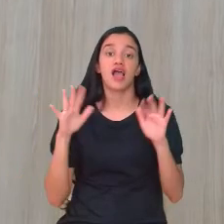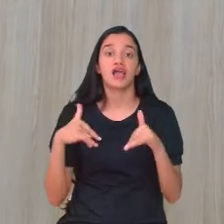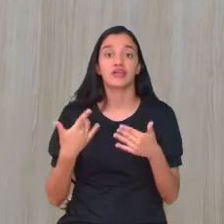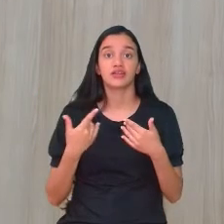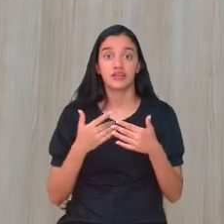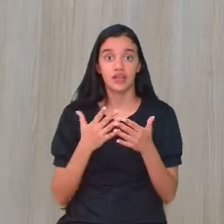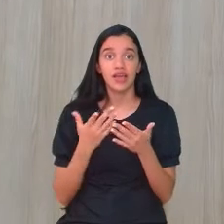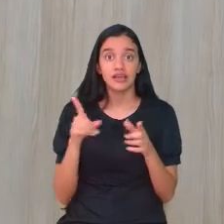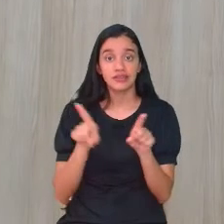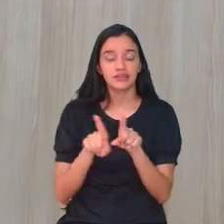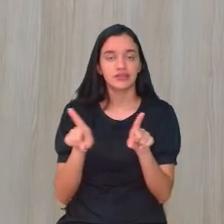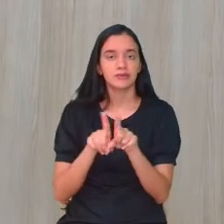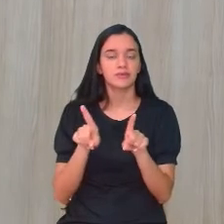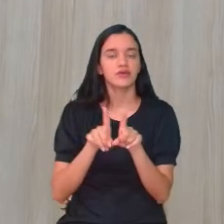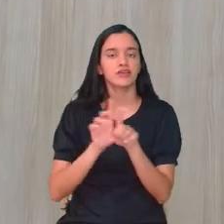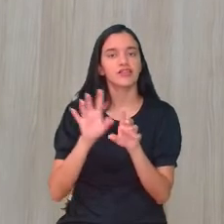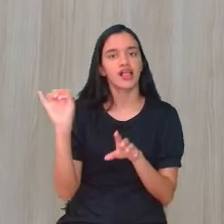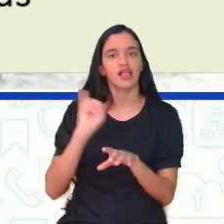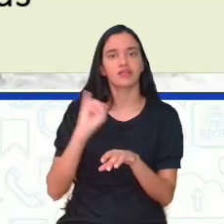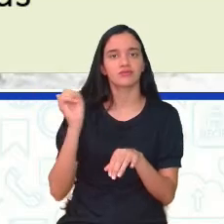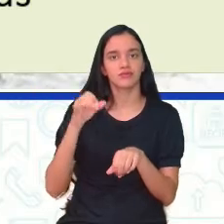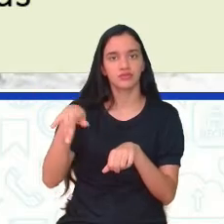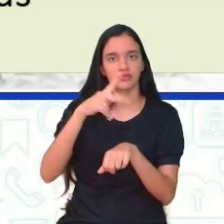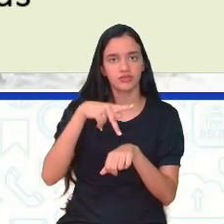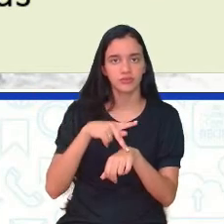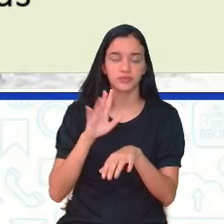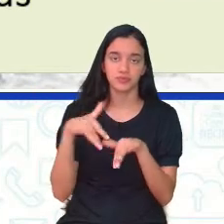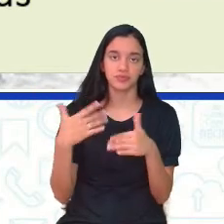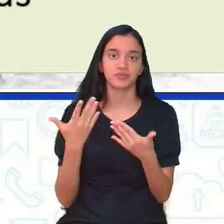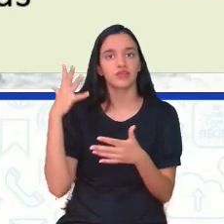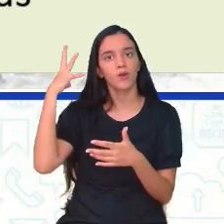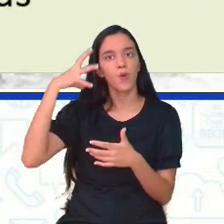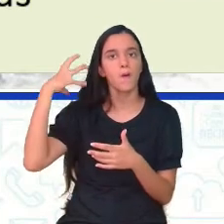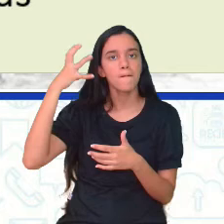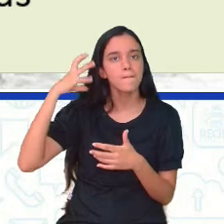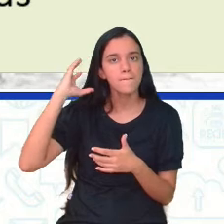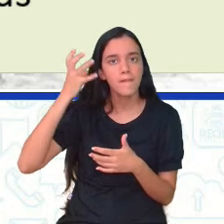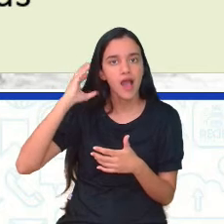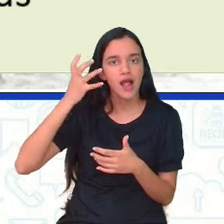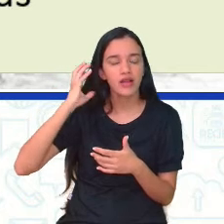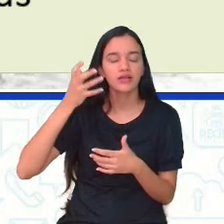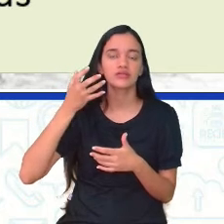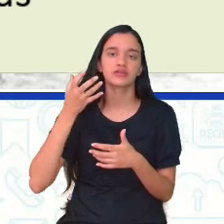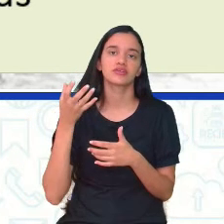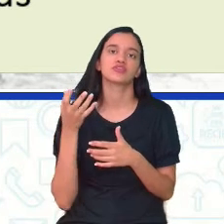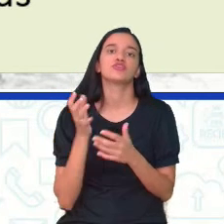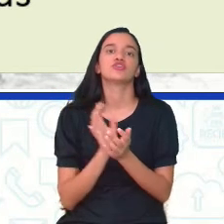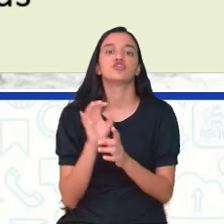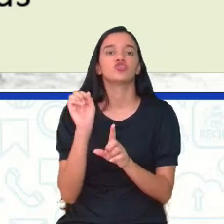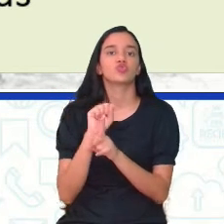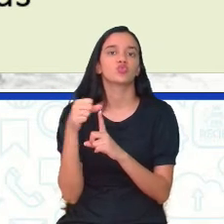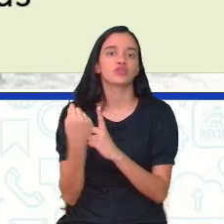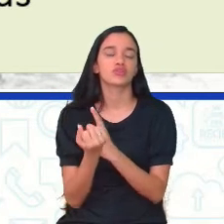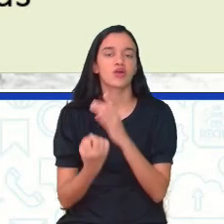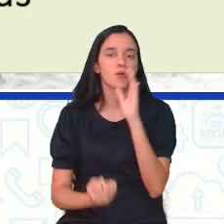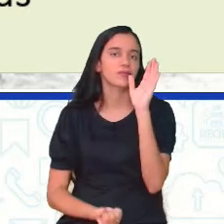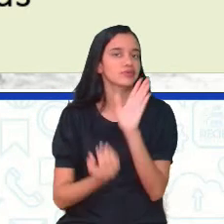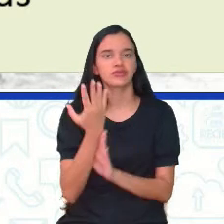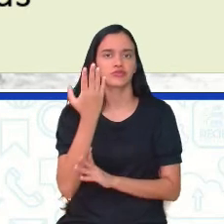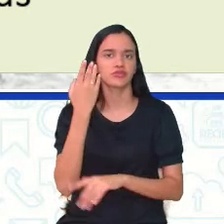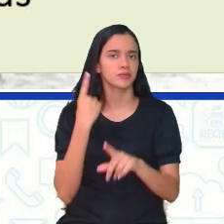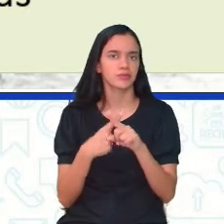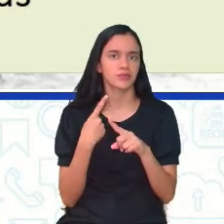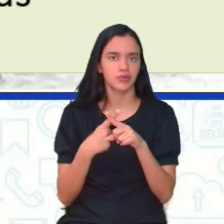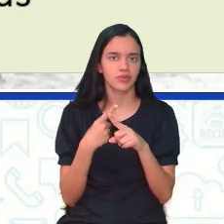ideias socialistas na Itália nesse momento. Os partidos, né, de viés socialistas, eles começaram a surgir porque